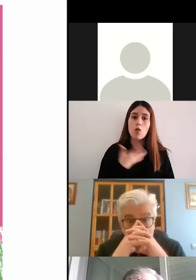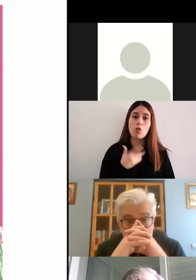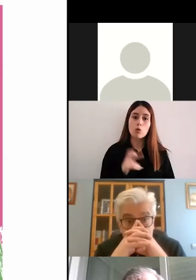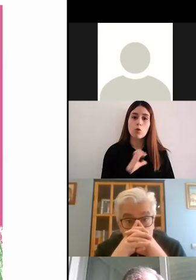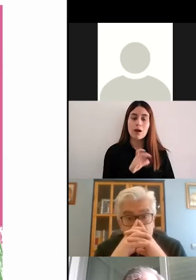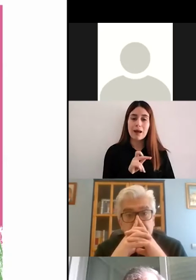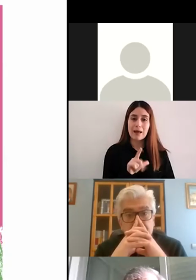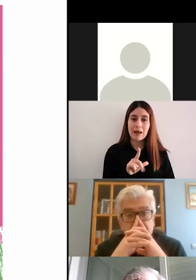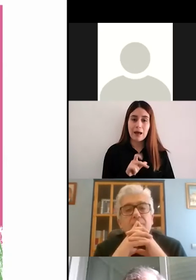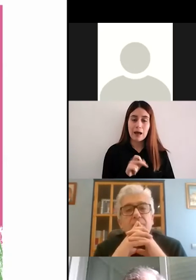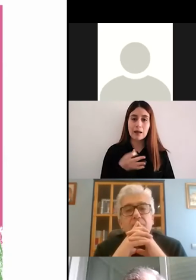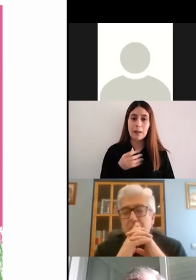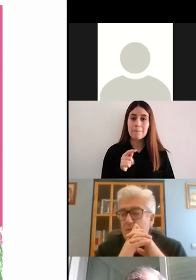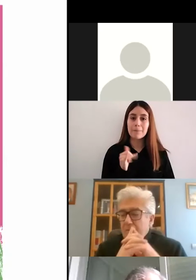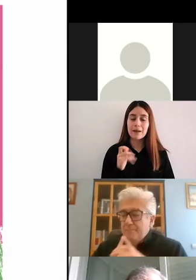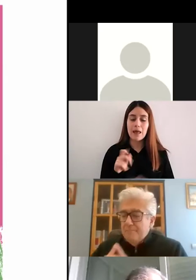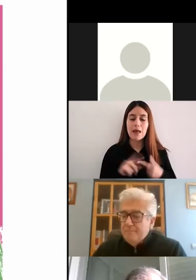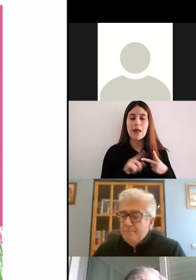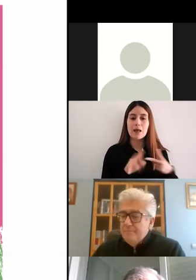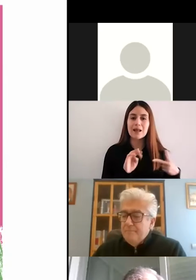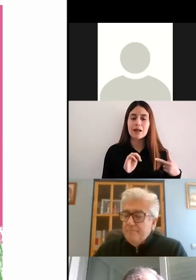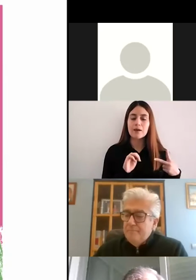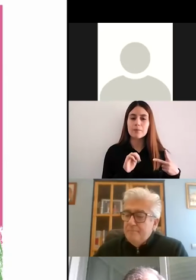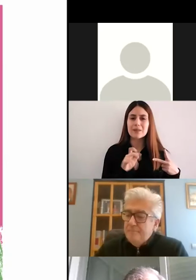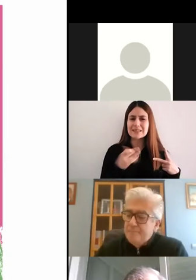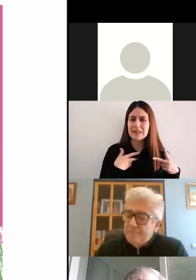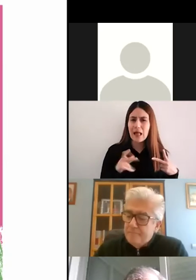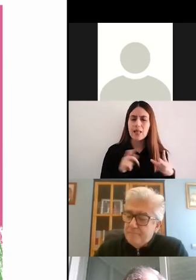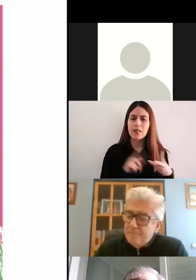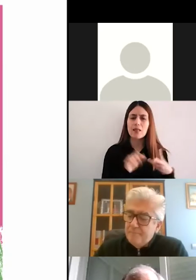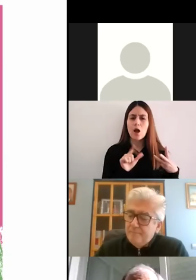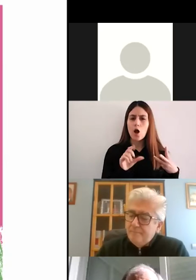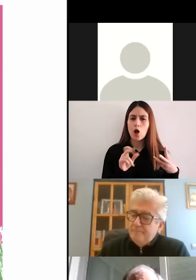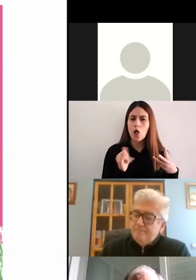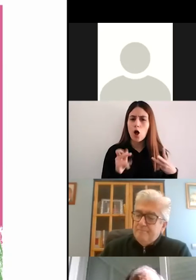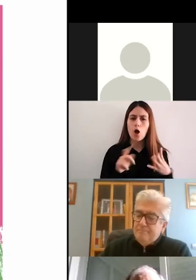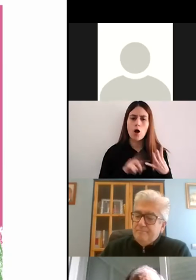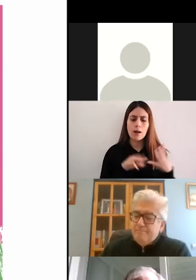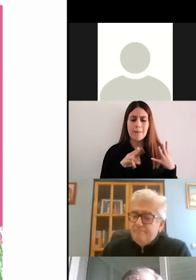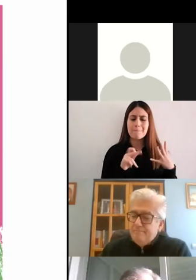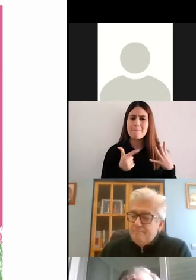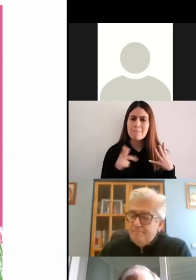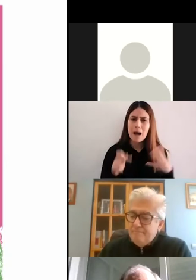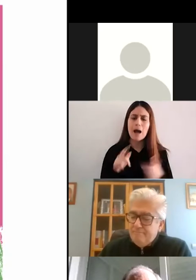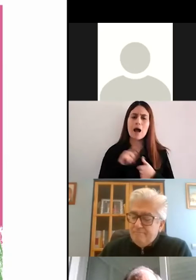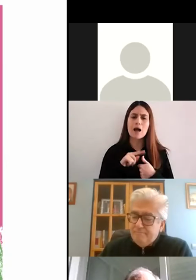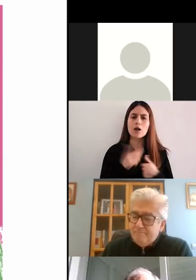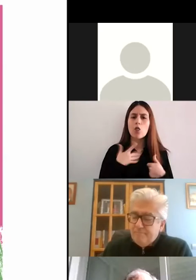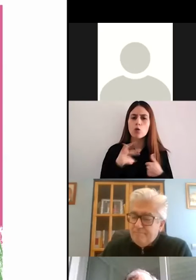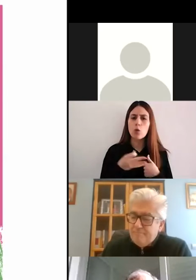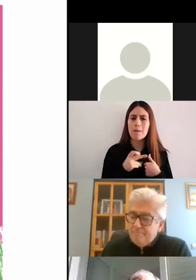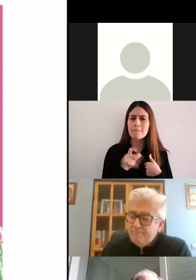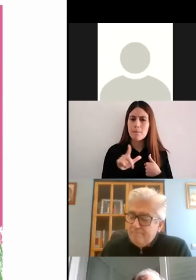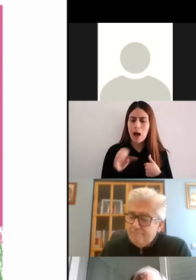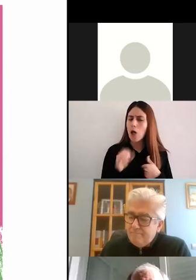Pereira, Sandra Alves, Glória Isidro, Olga Amaral, Emília Macedo, Marta Jacinto, doutor Paulo Gonçalves e todos